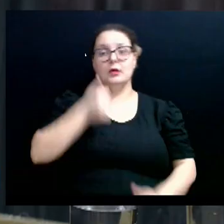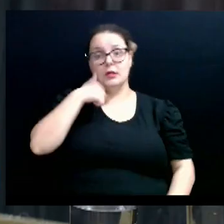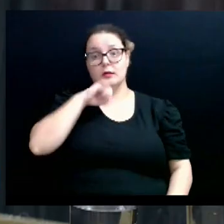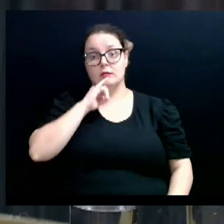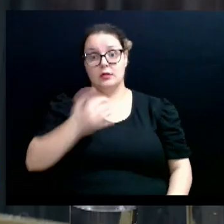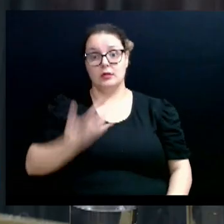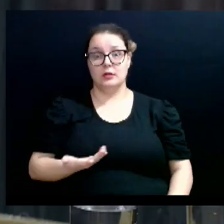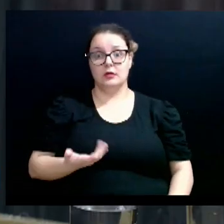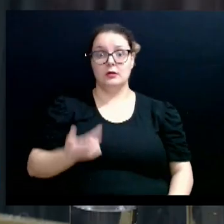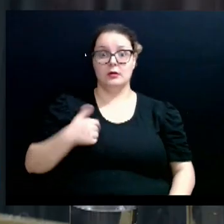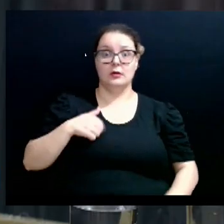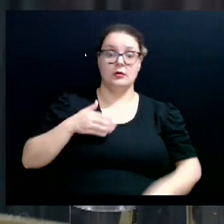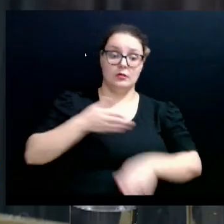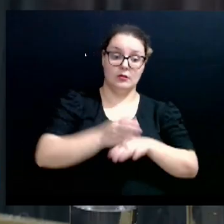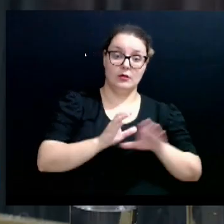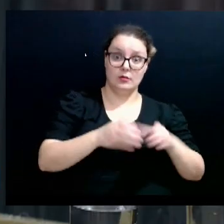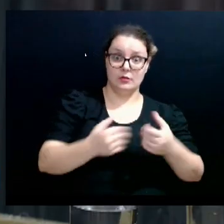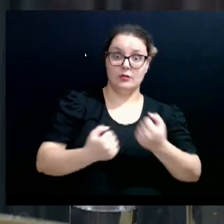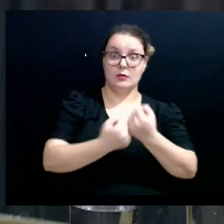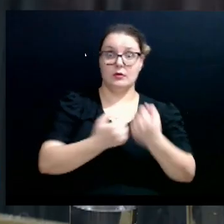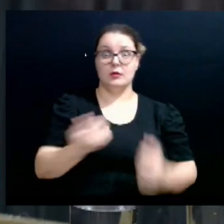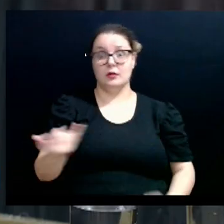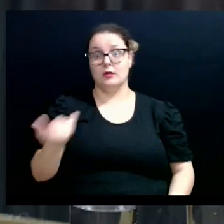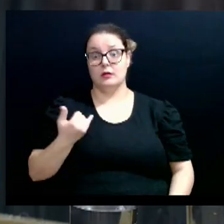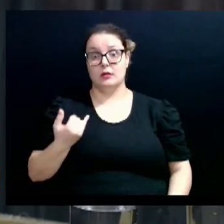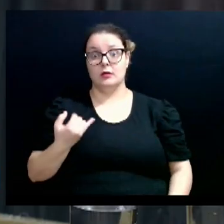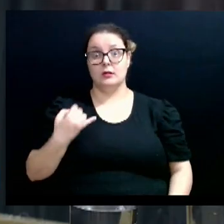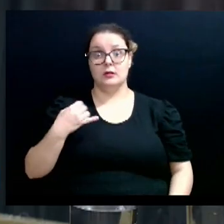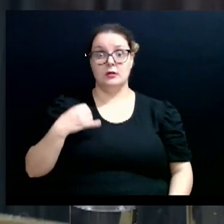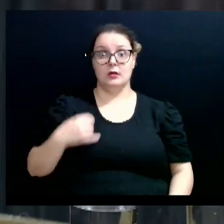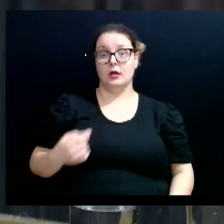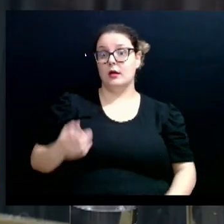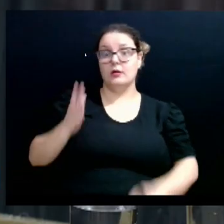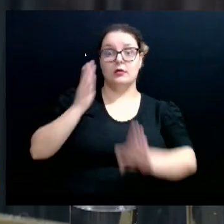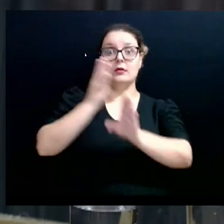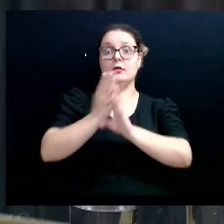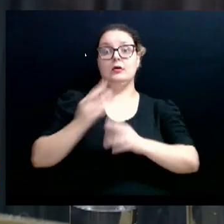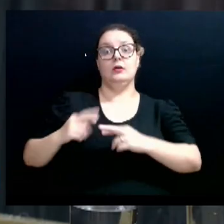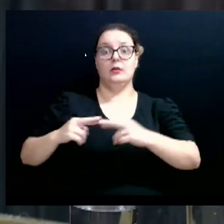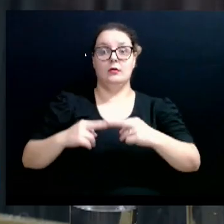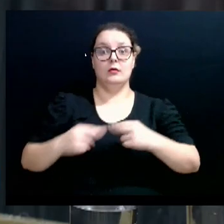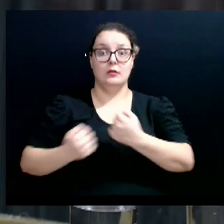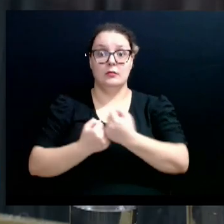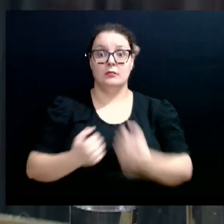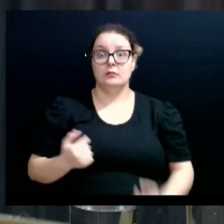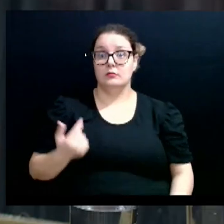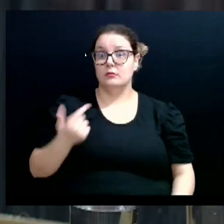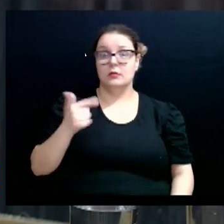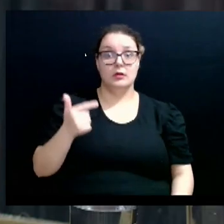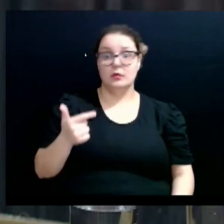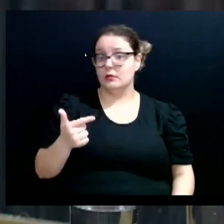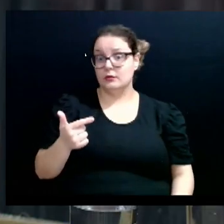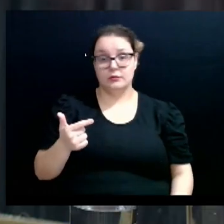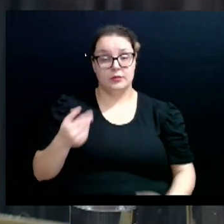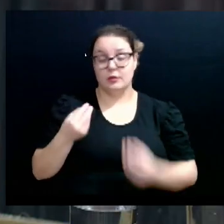de apoio", e eles falam: "Você precisa criar uma rede de apoio", mas eu não conto nem com a minha família,